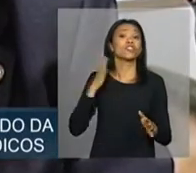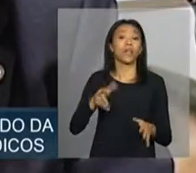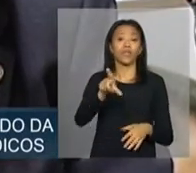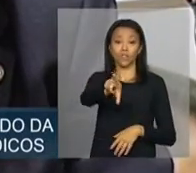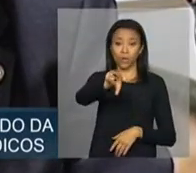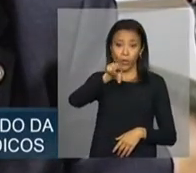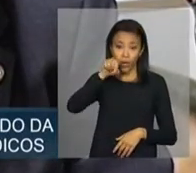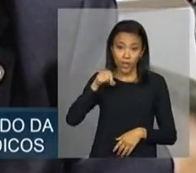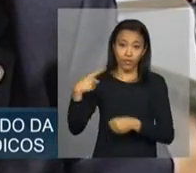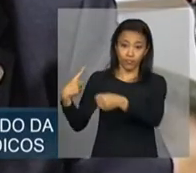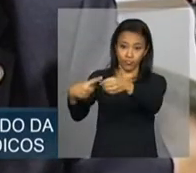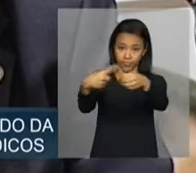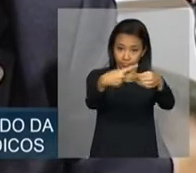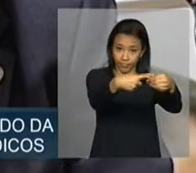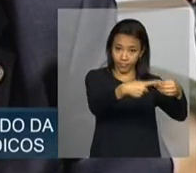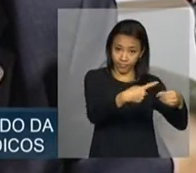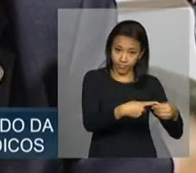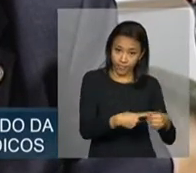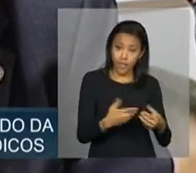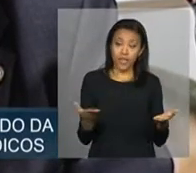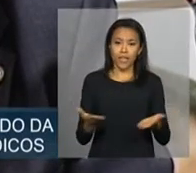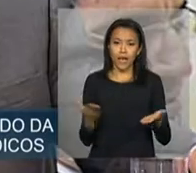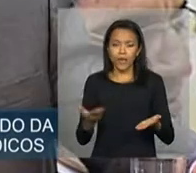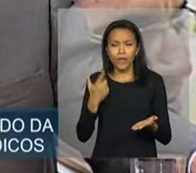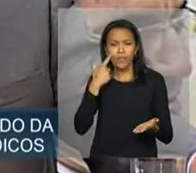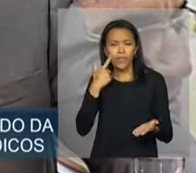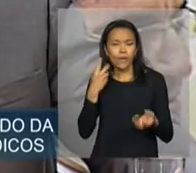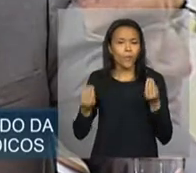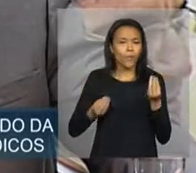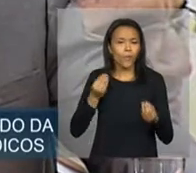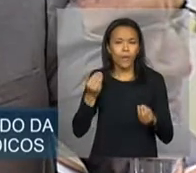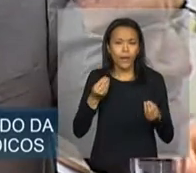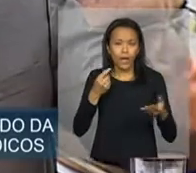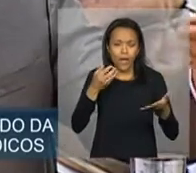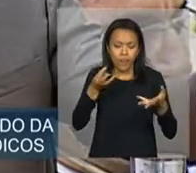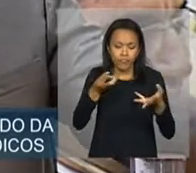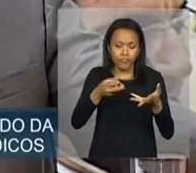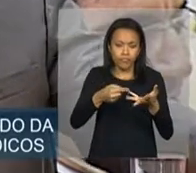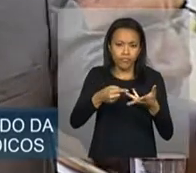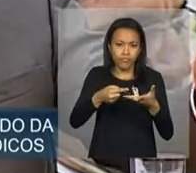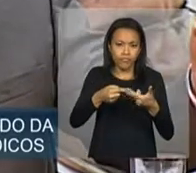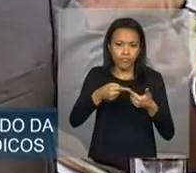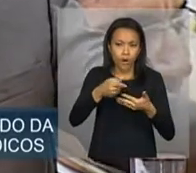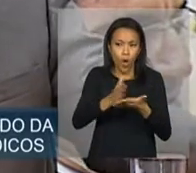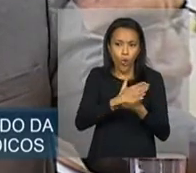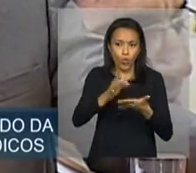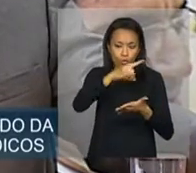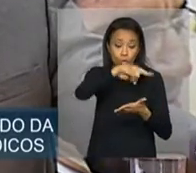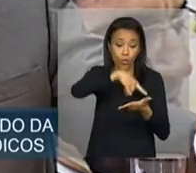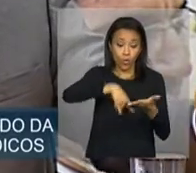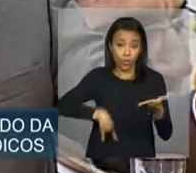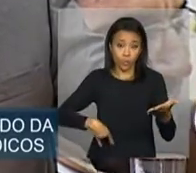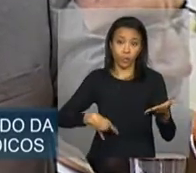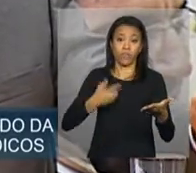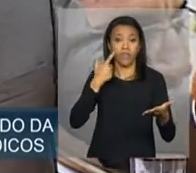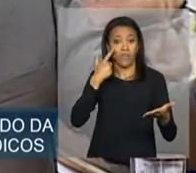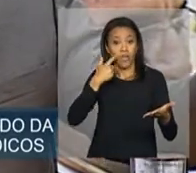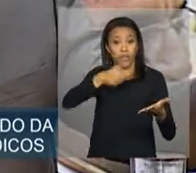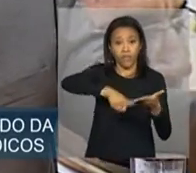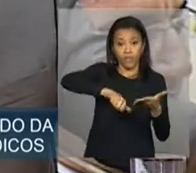seu município ainda tem um estádio final de checar agenda validação de alguns documentos junto ao consulado junto à